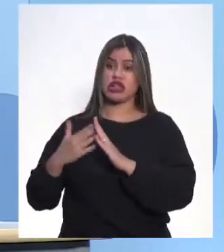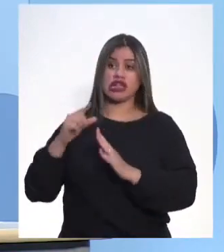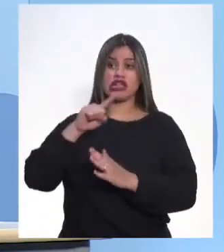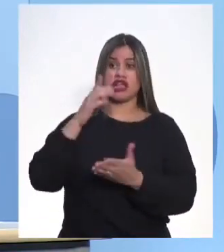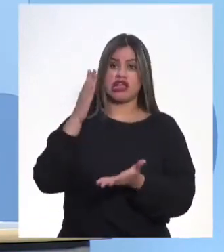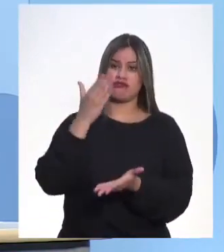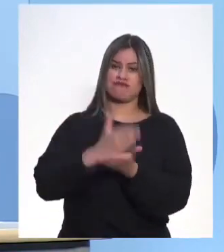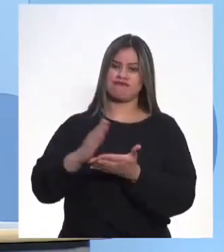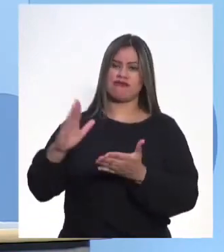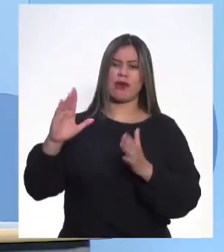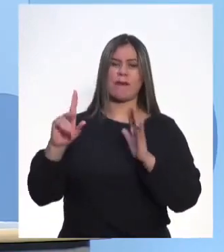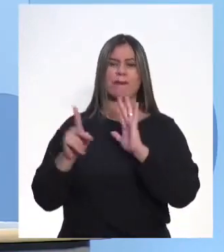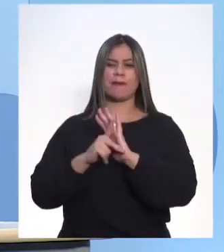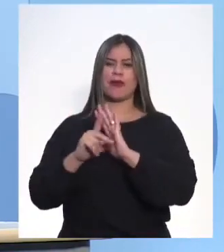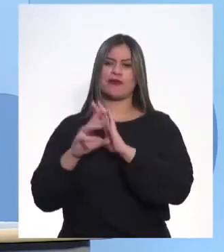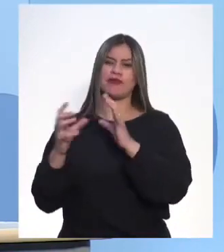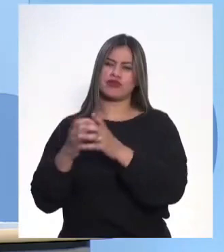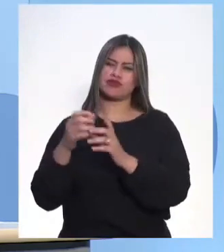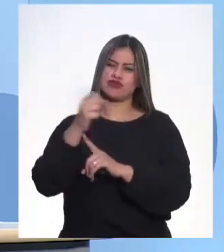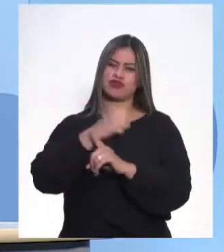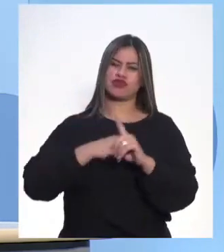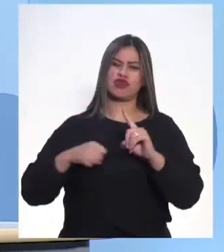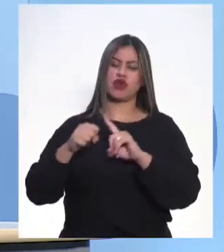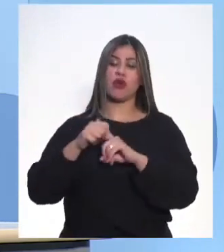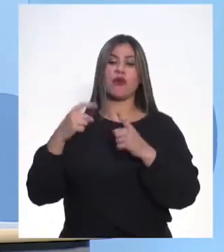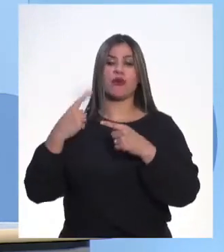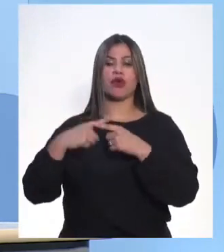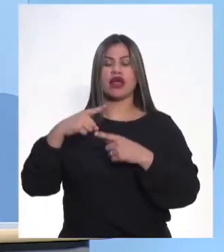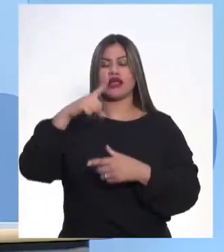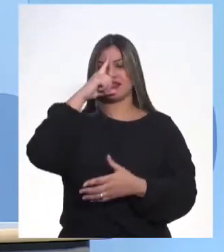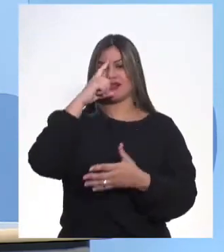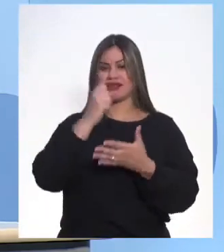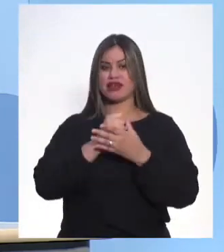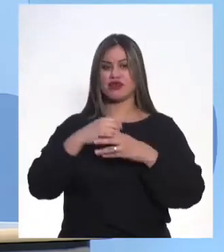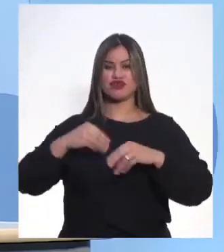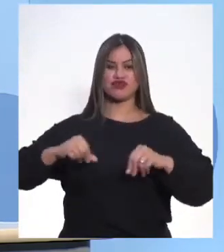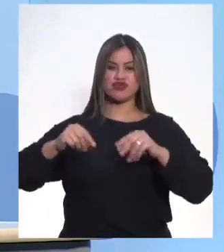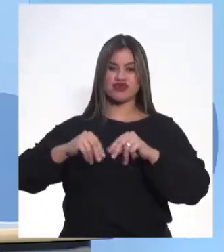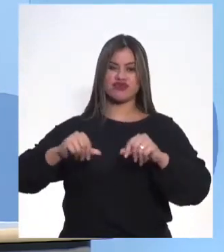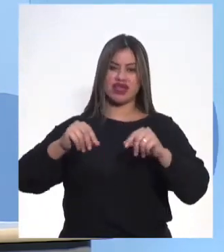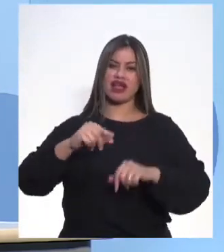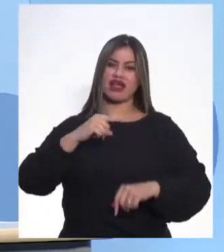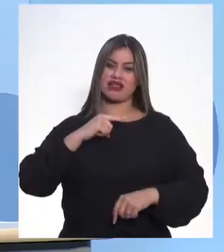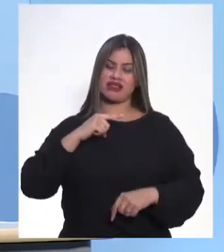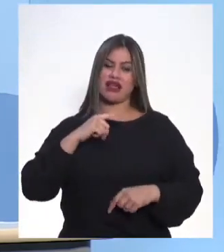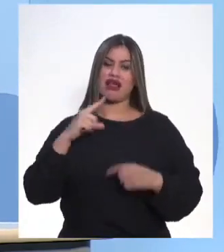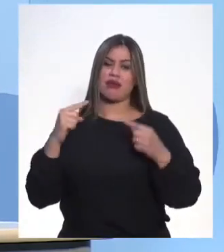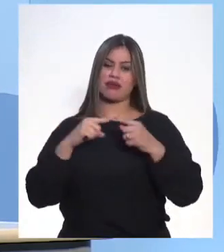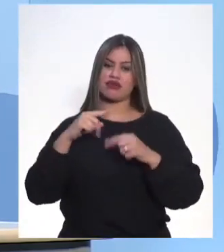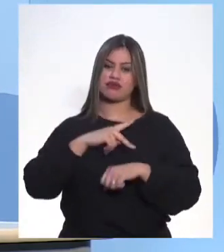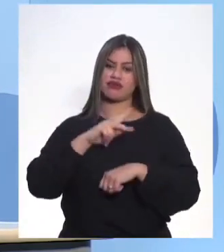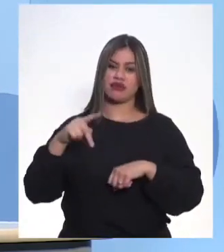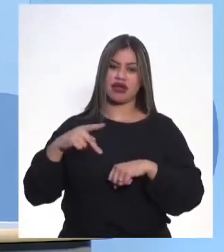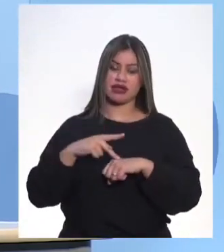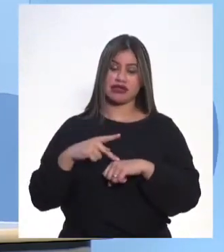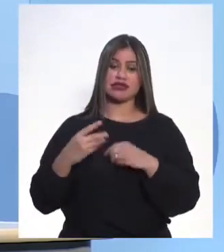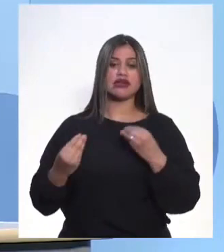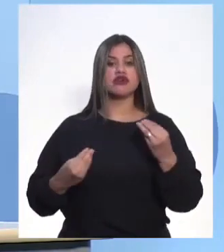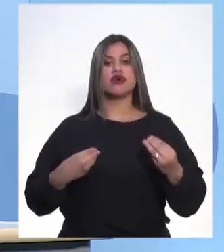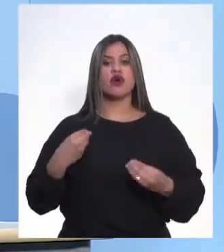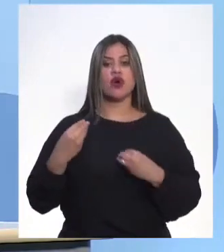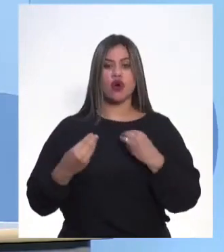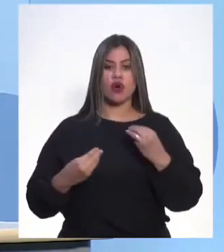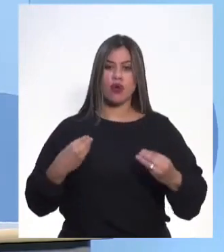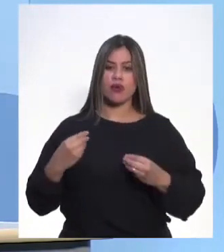né, socialmente desses grupos sociais devido às decisões territoriais aí que são tomadas no nosso país. E nesse sentido acabam ficando